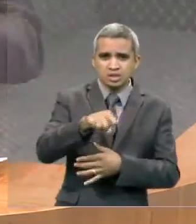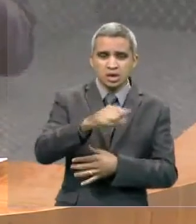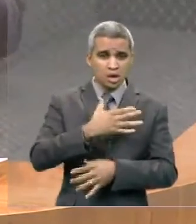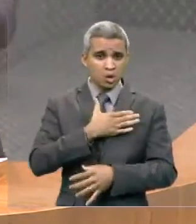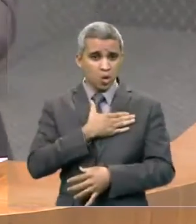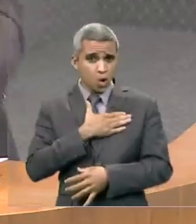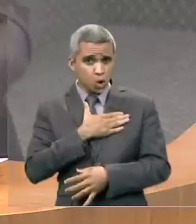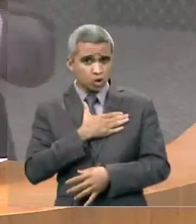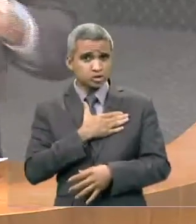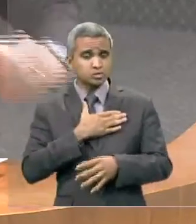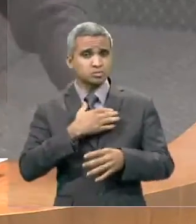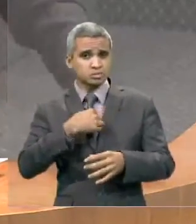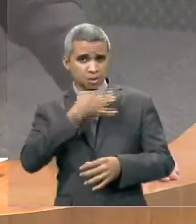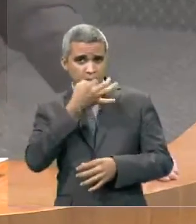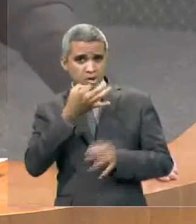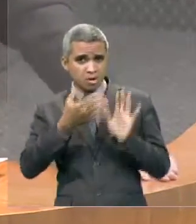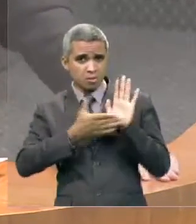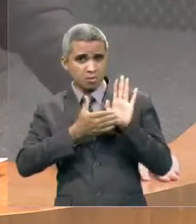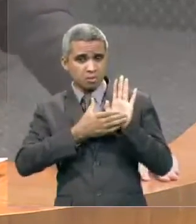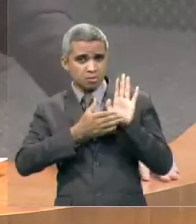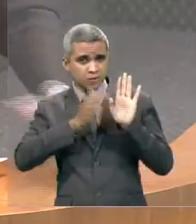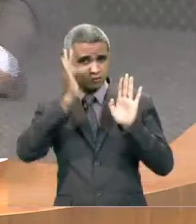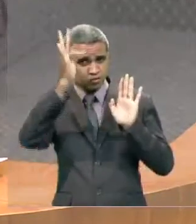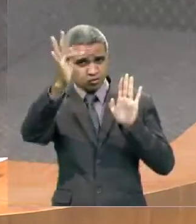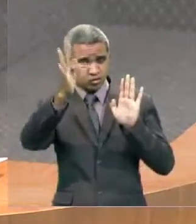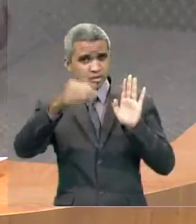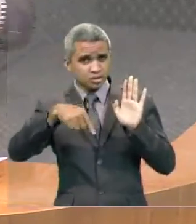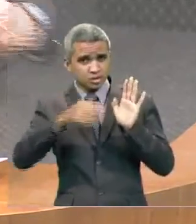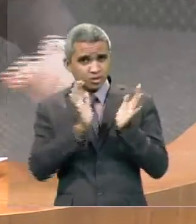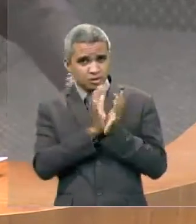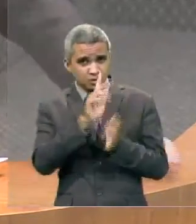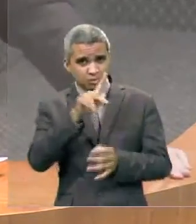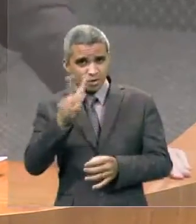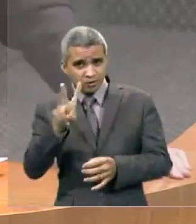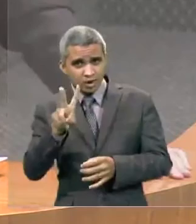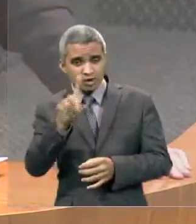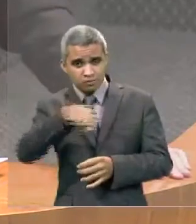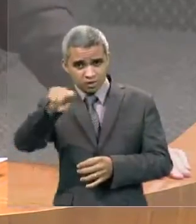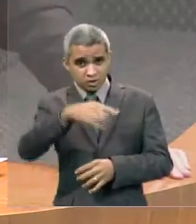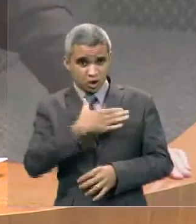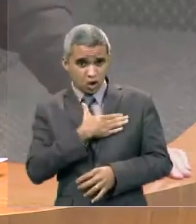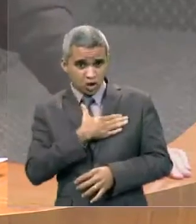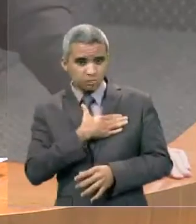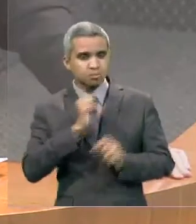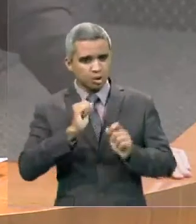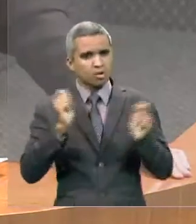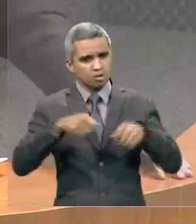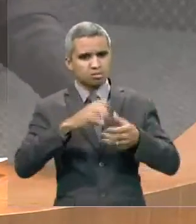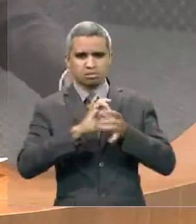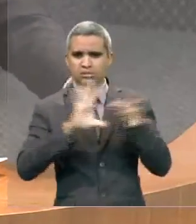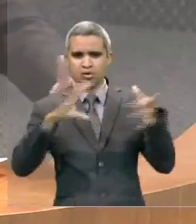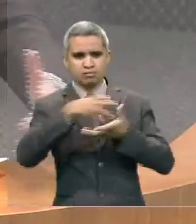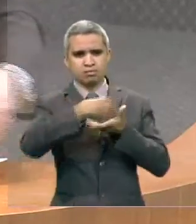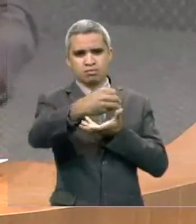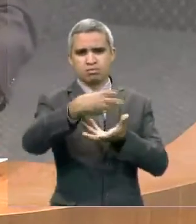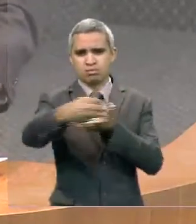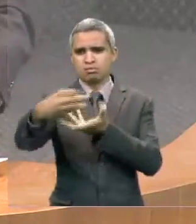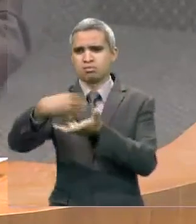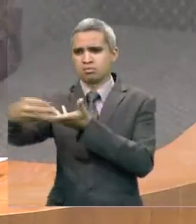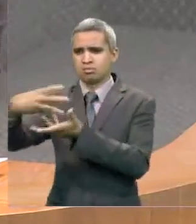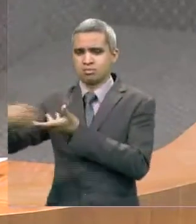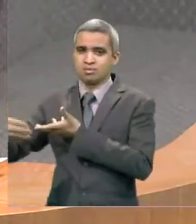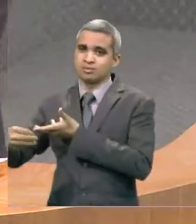queiram também utilizar delas. Então, essa é uma atitude do Partido Verde, é uma atitude que eu